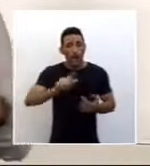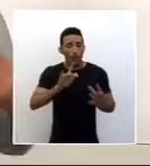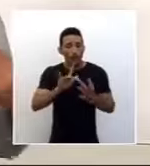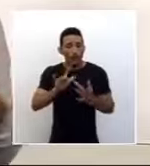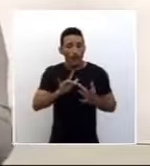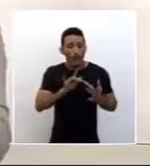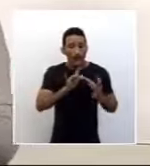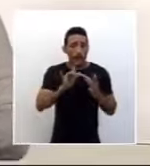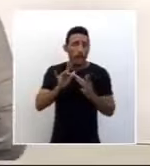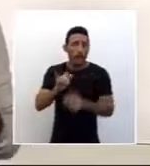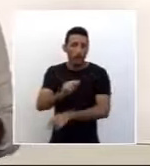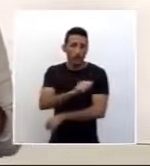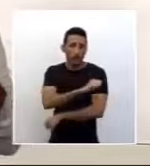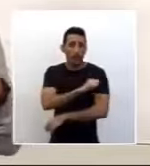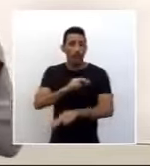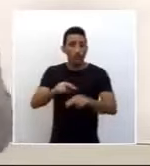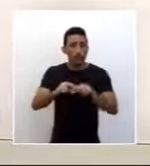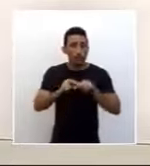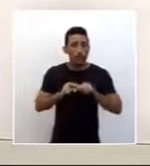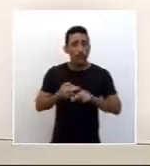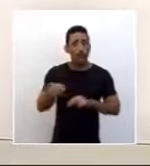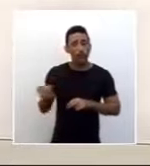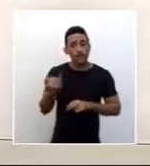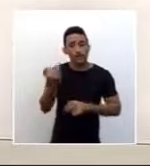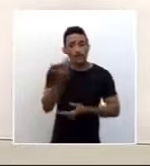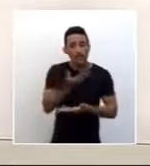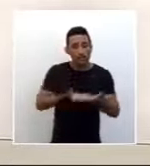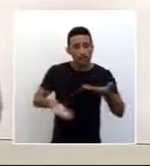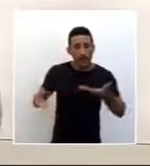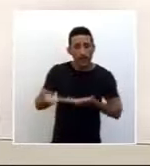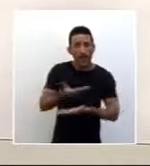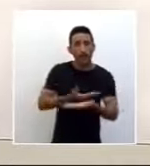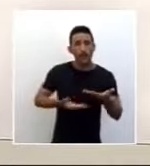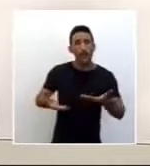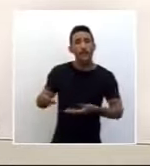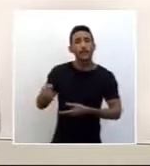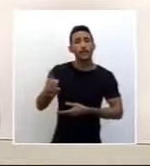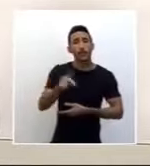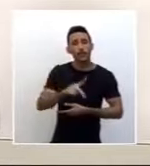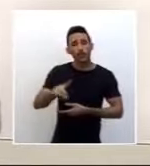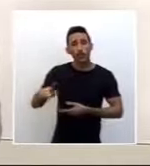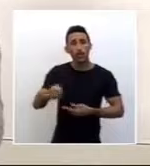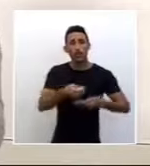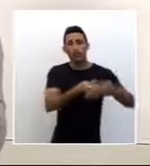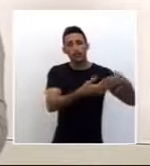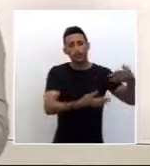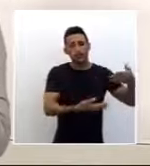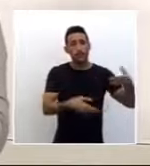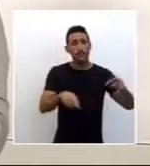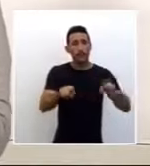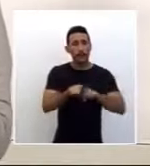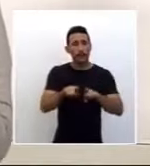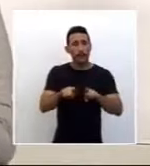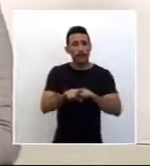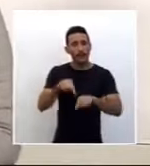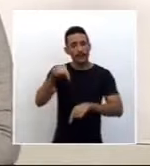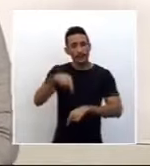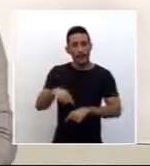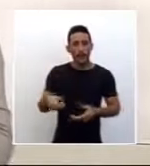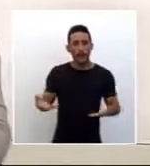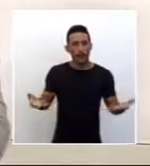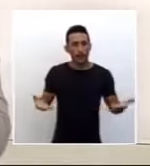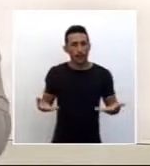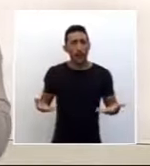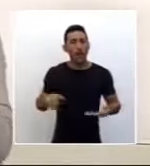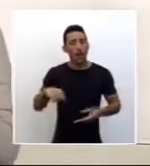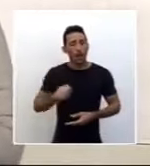por isso que nós falamos tanto da interação professor no chat e vem aqui né porque o nosso objetivo é esse somos professores